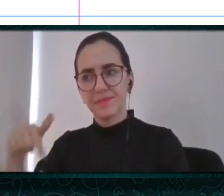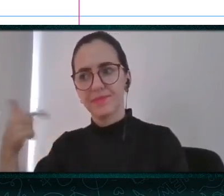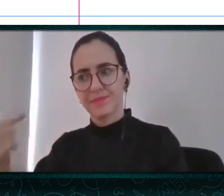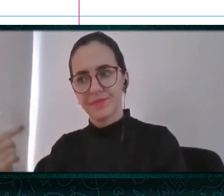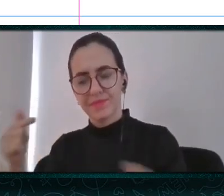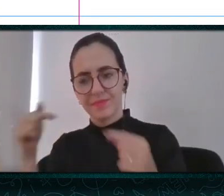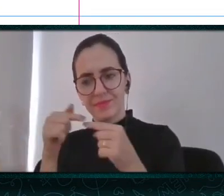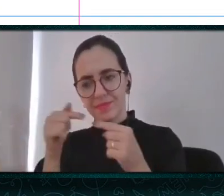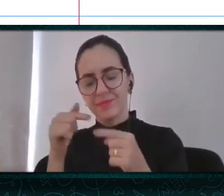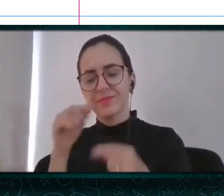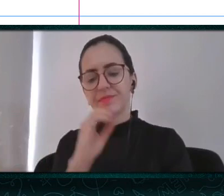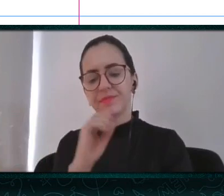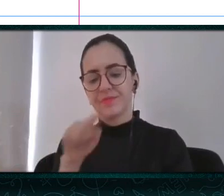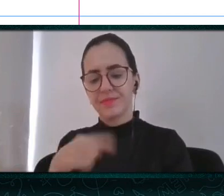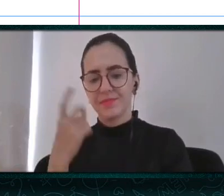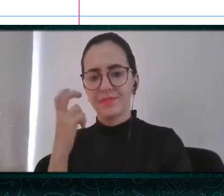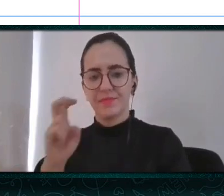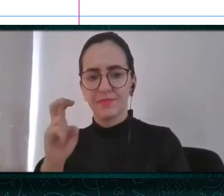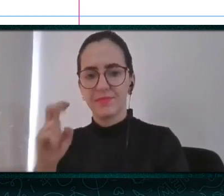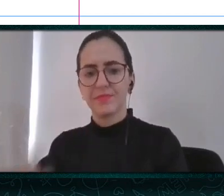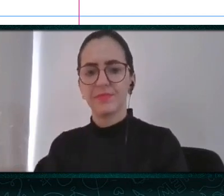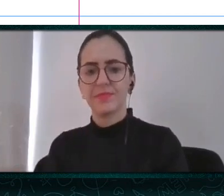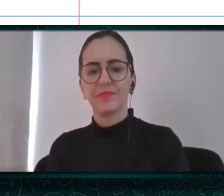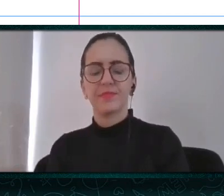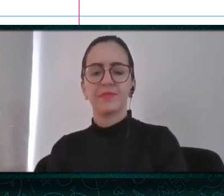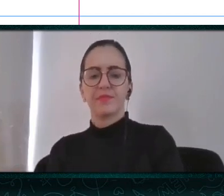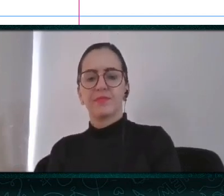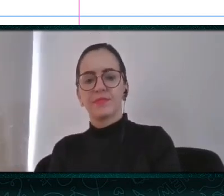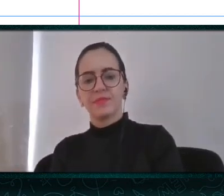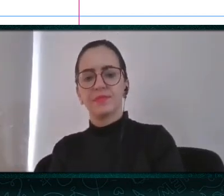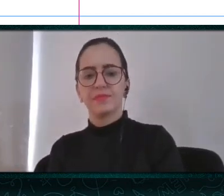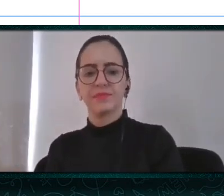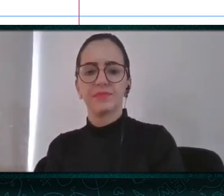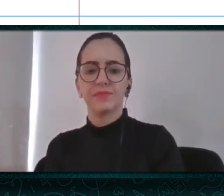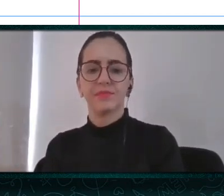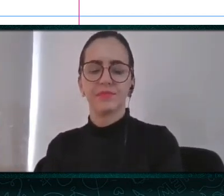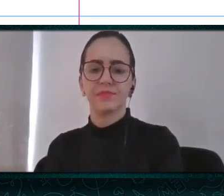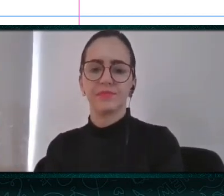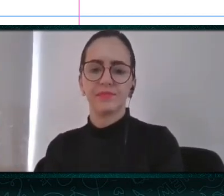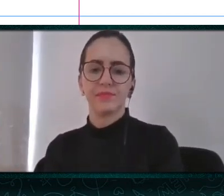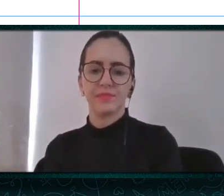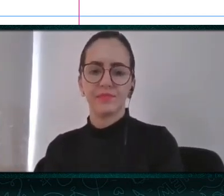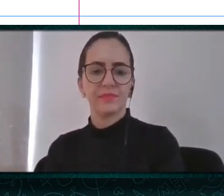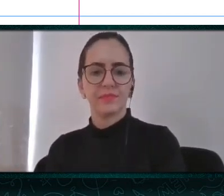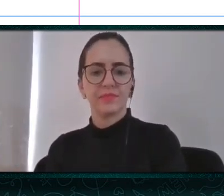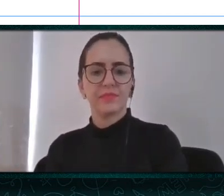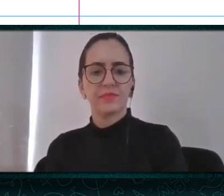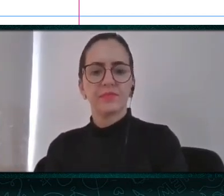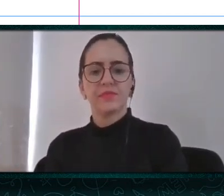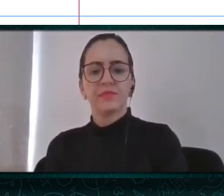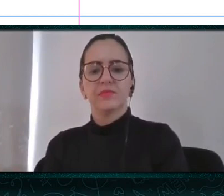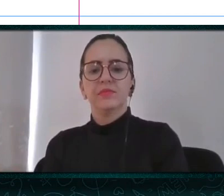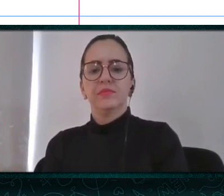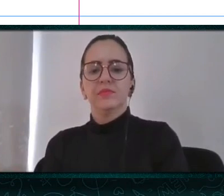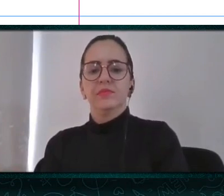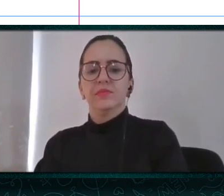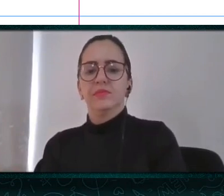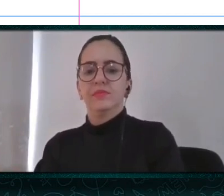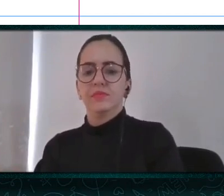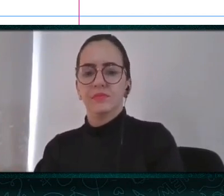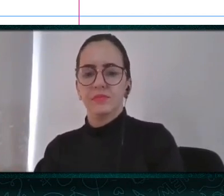Dá 0,04 dividido por 0,5. Então, a concentração desse elemento aqui vai dar